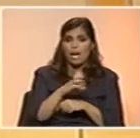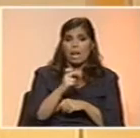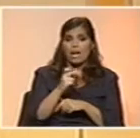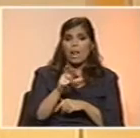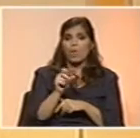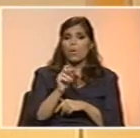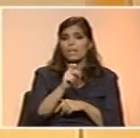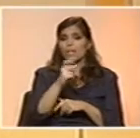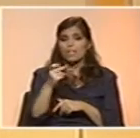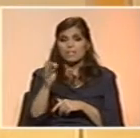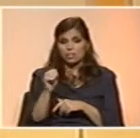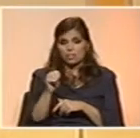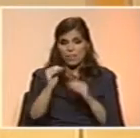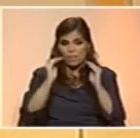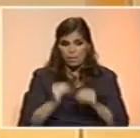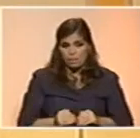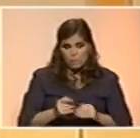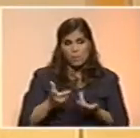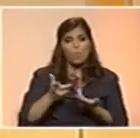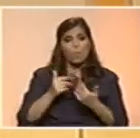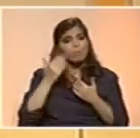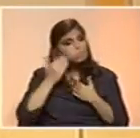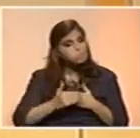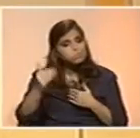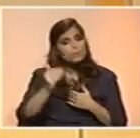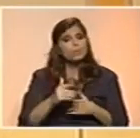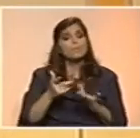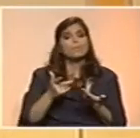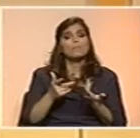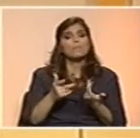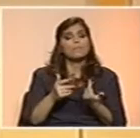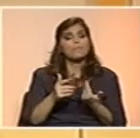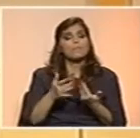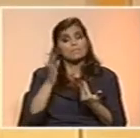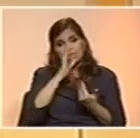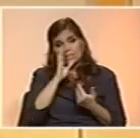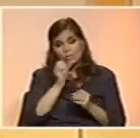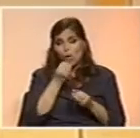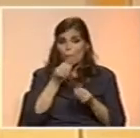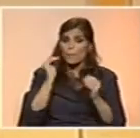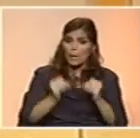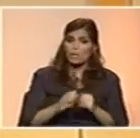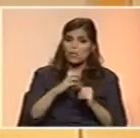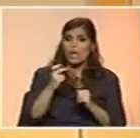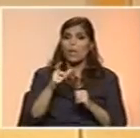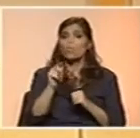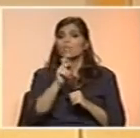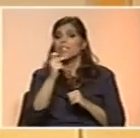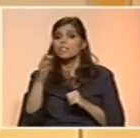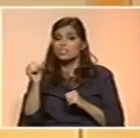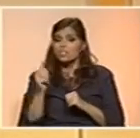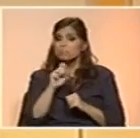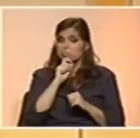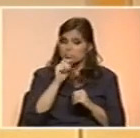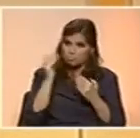vai diminuir a longevidade, a restrição calórica vai aumentar a longevidade. Portanto, eu até diria que com estes índices de